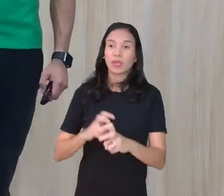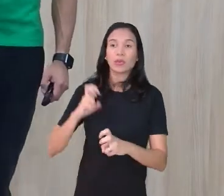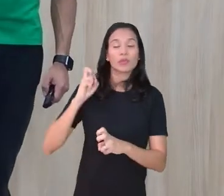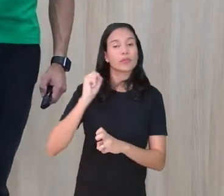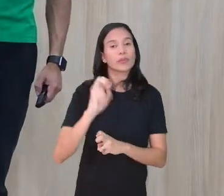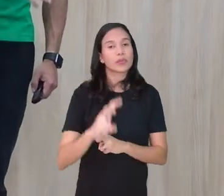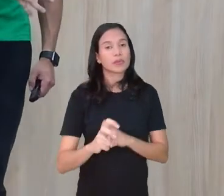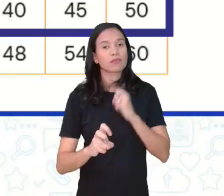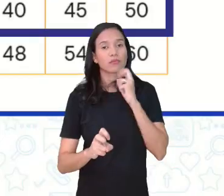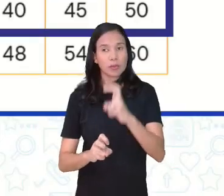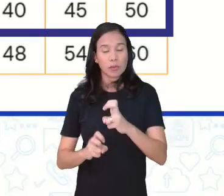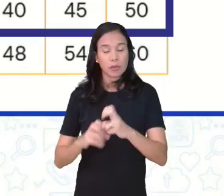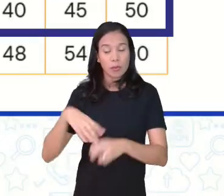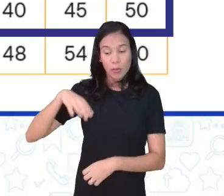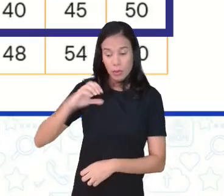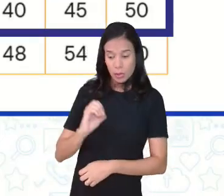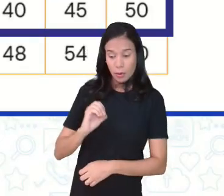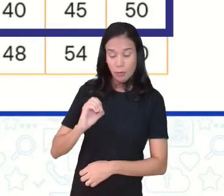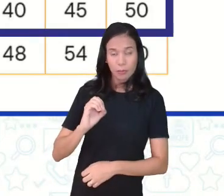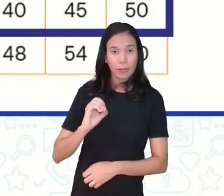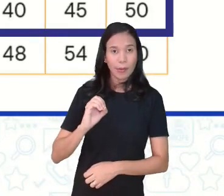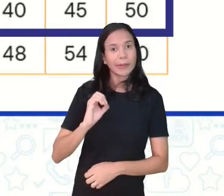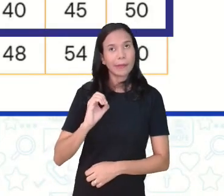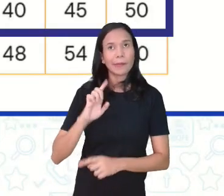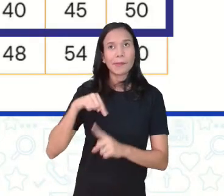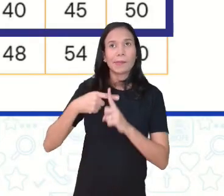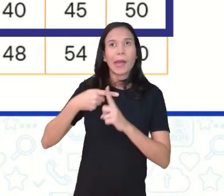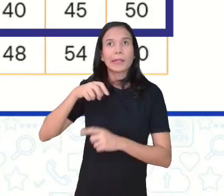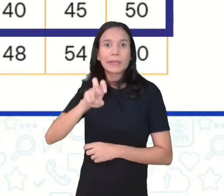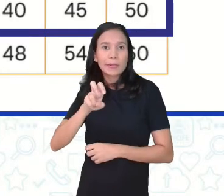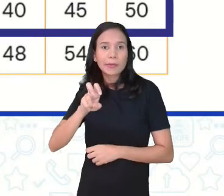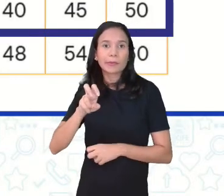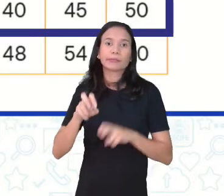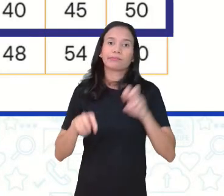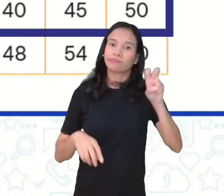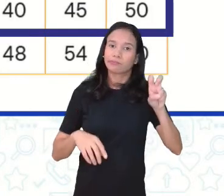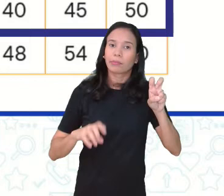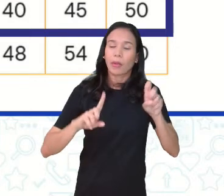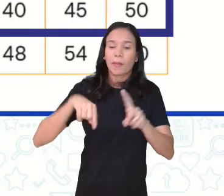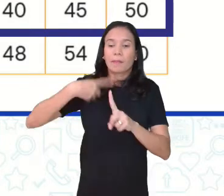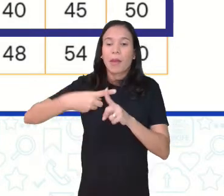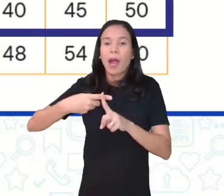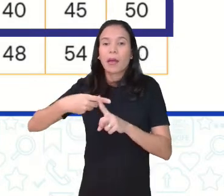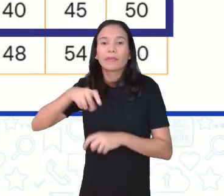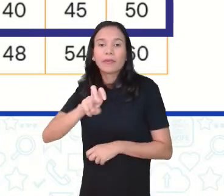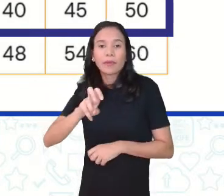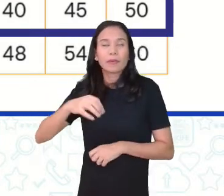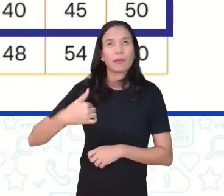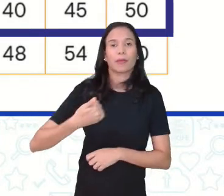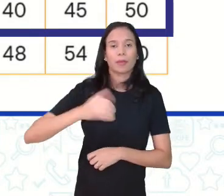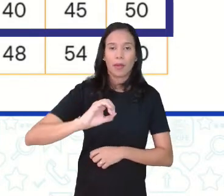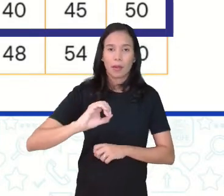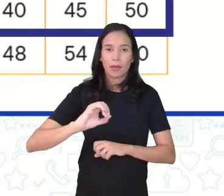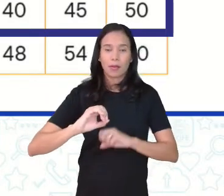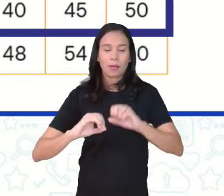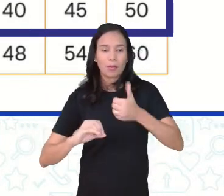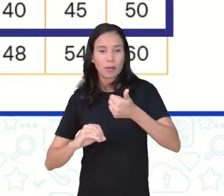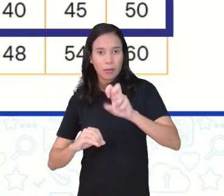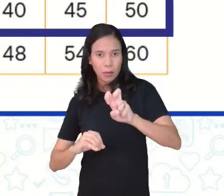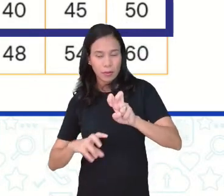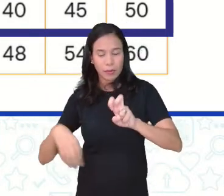Então começamos do 0, 0 mais 5 é igual a 5. Então vai aí, ó, 10,